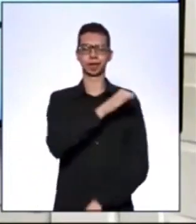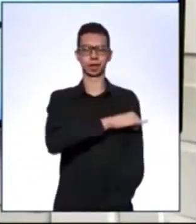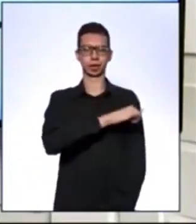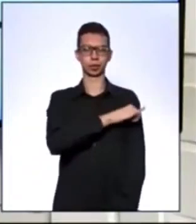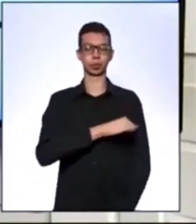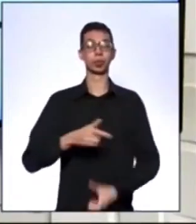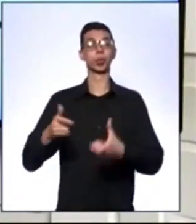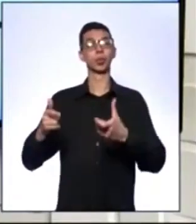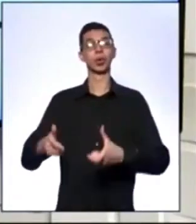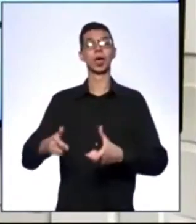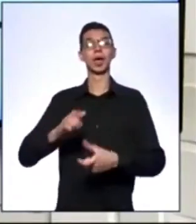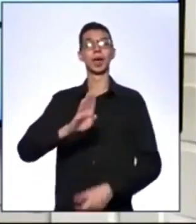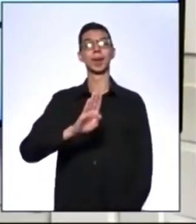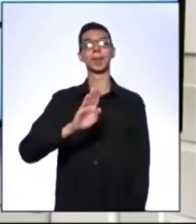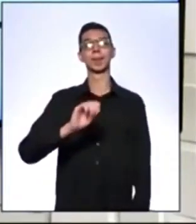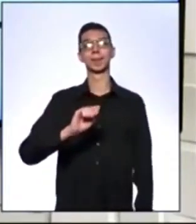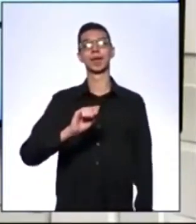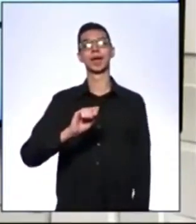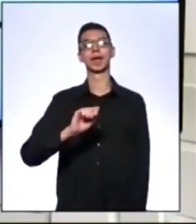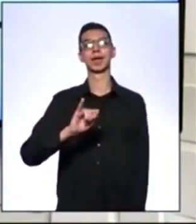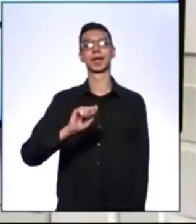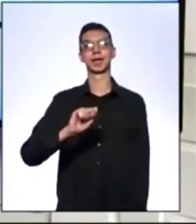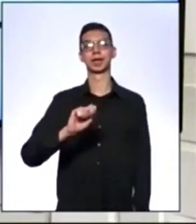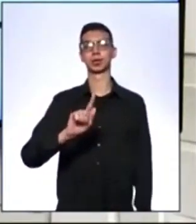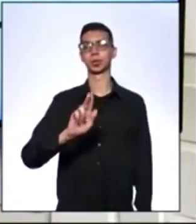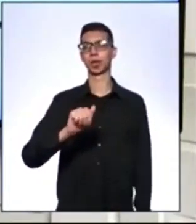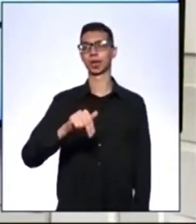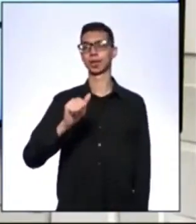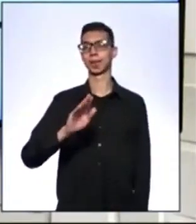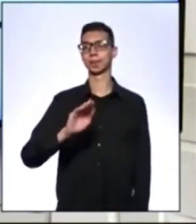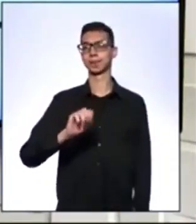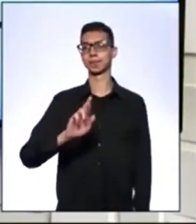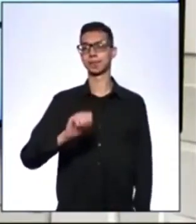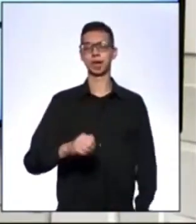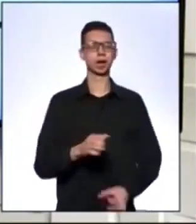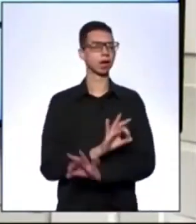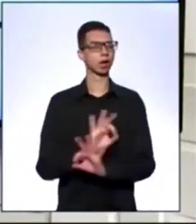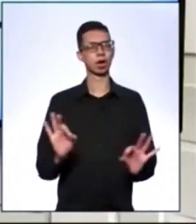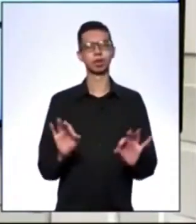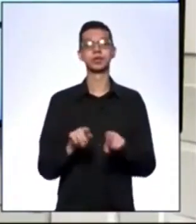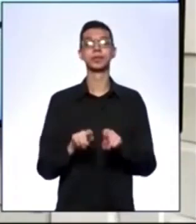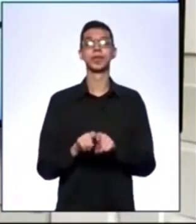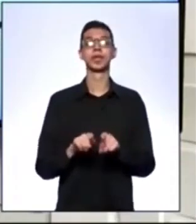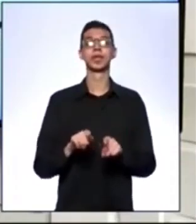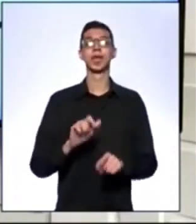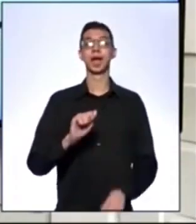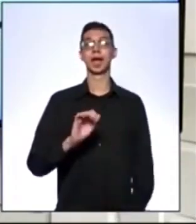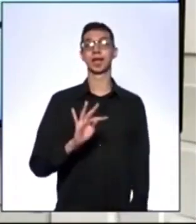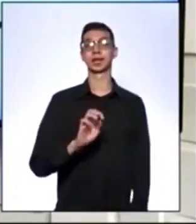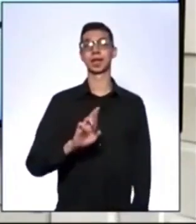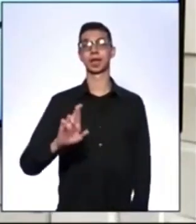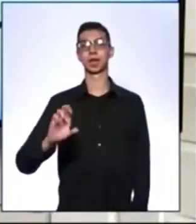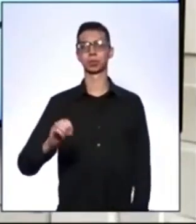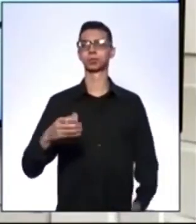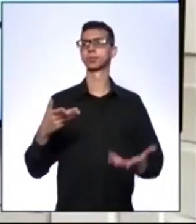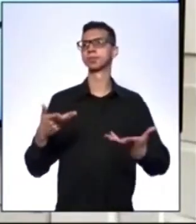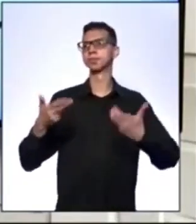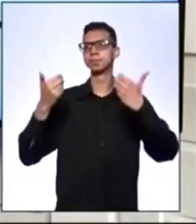maravilhosa, não é? O aterro do Flamengo, uma coisa maravilhosa. Agora, mais do que